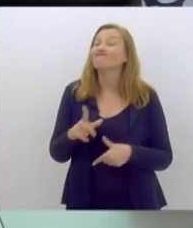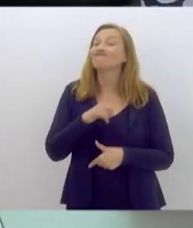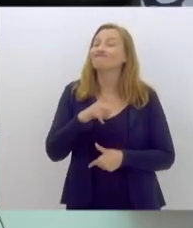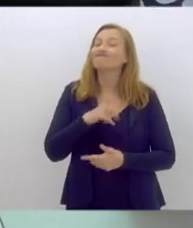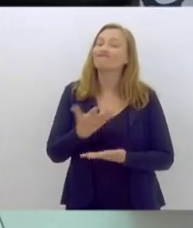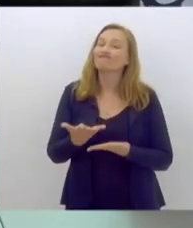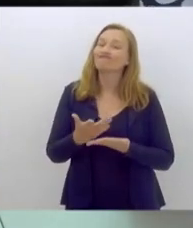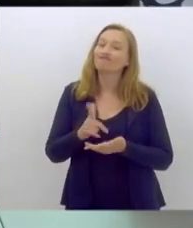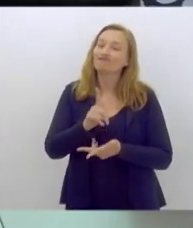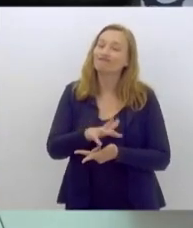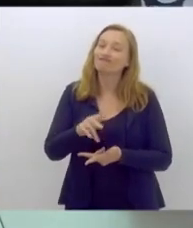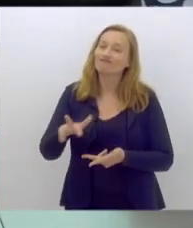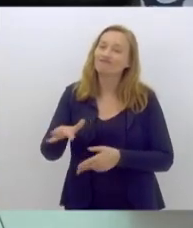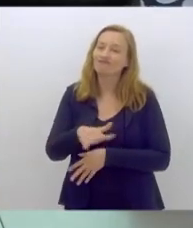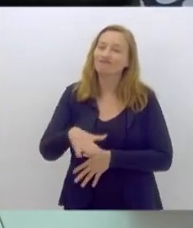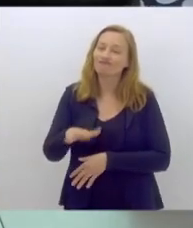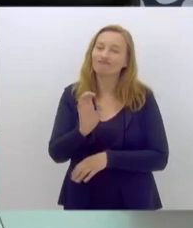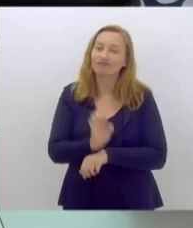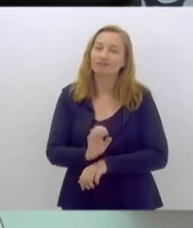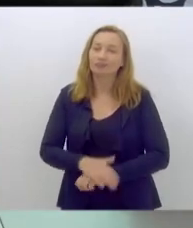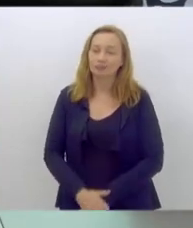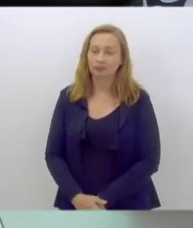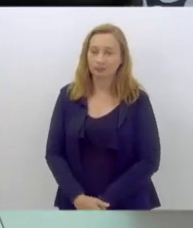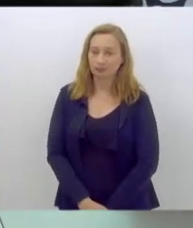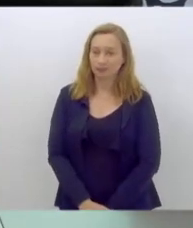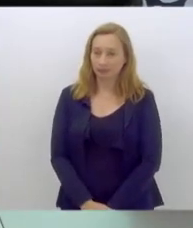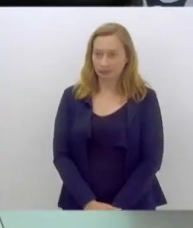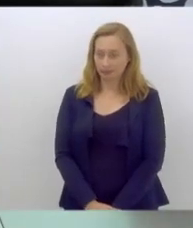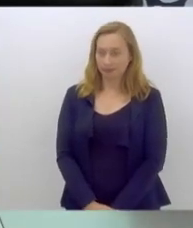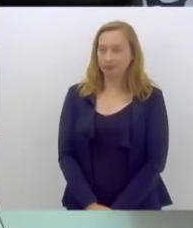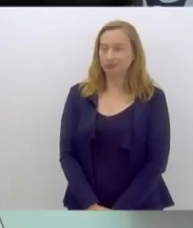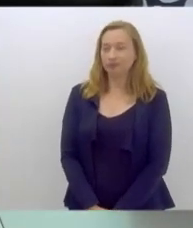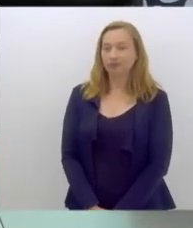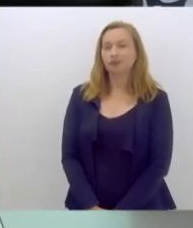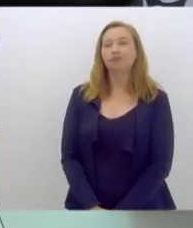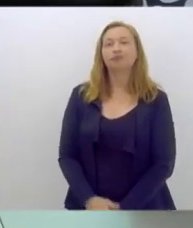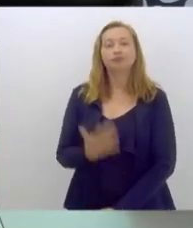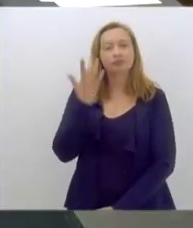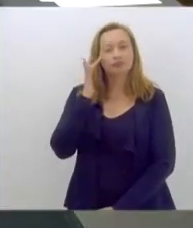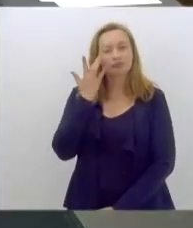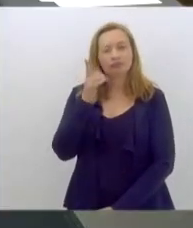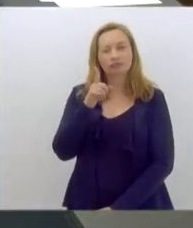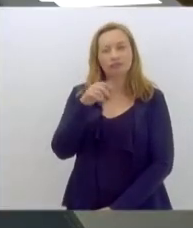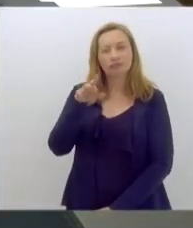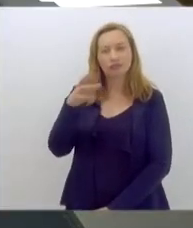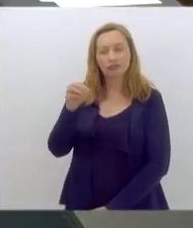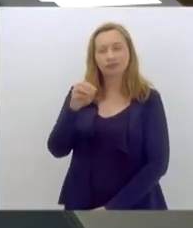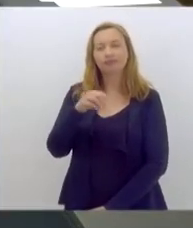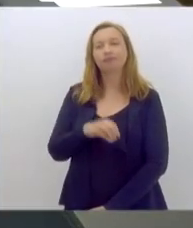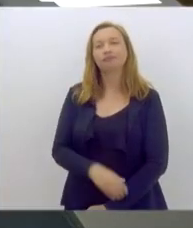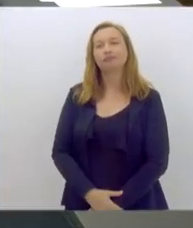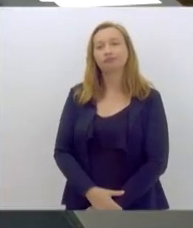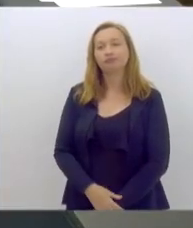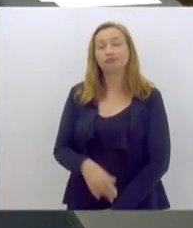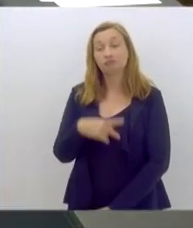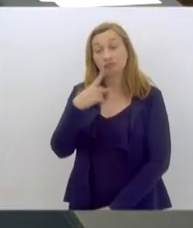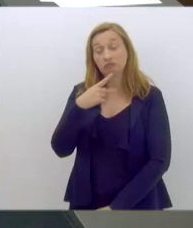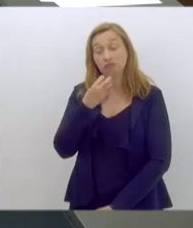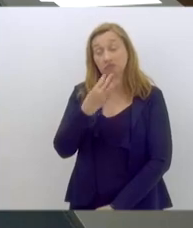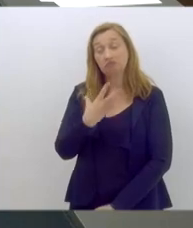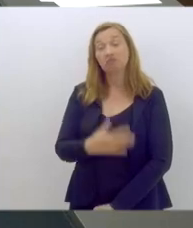em diversas áreas do estado acho que o Mauro tocou no ponto nevrálgico